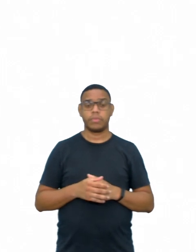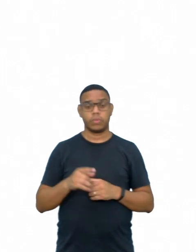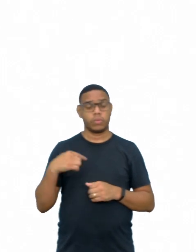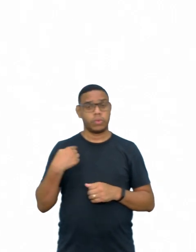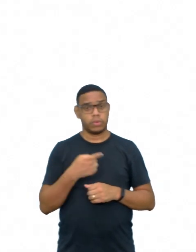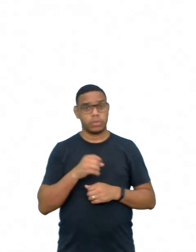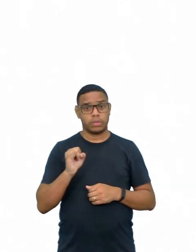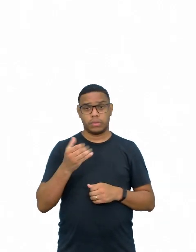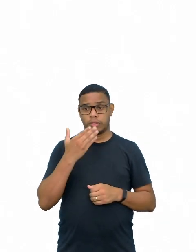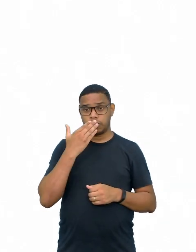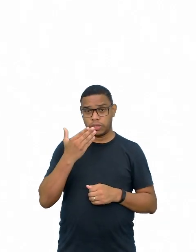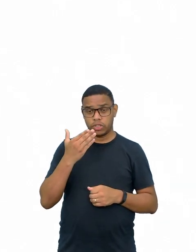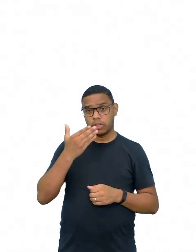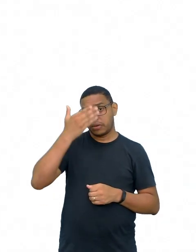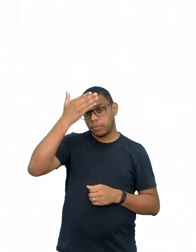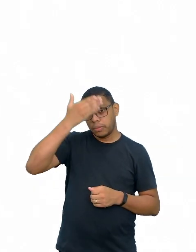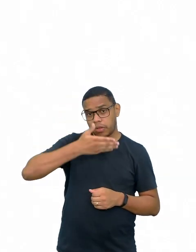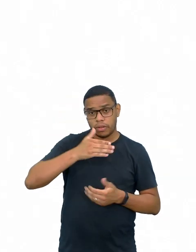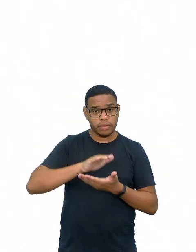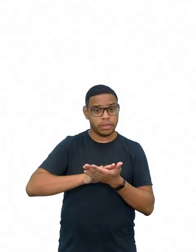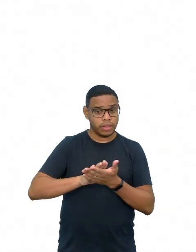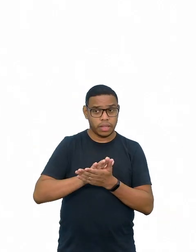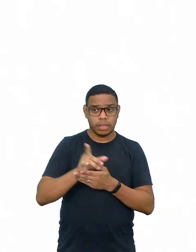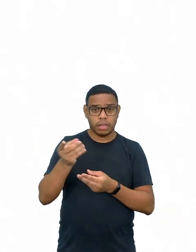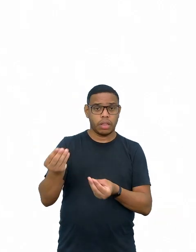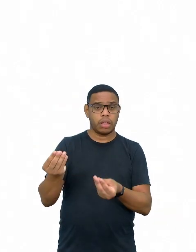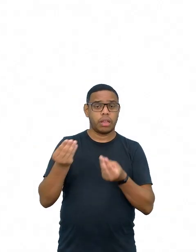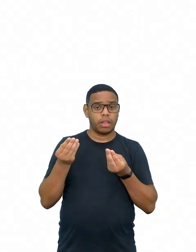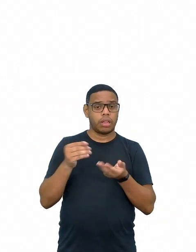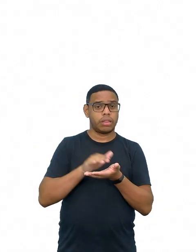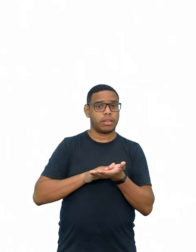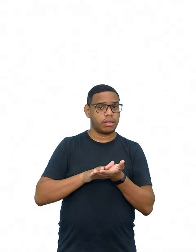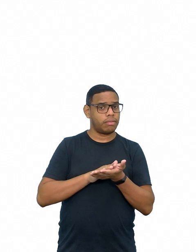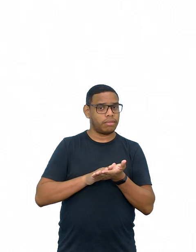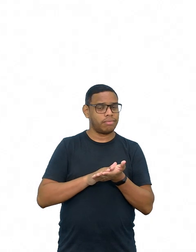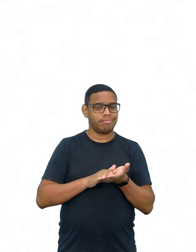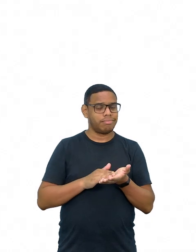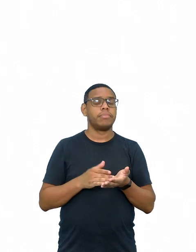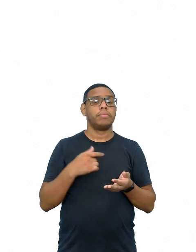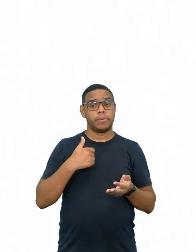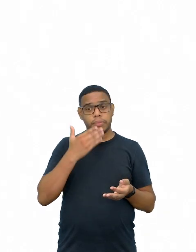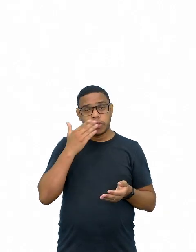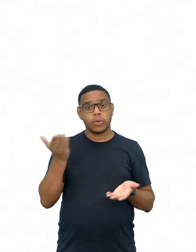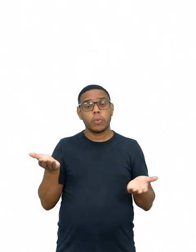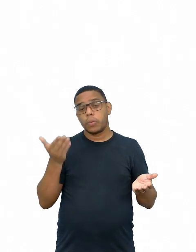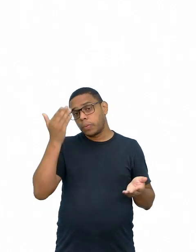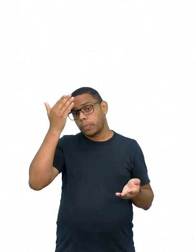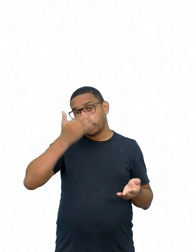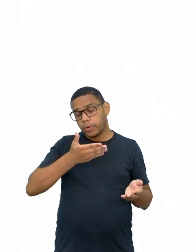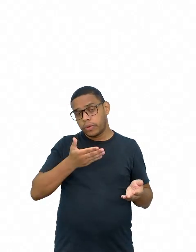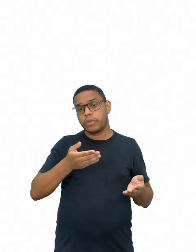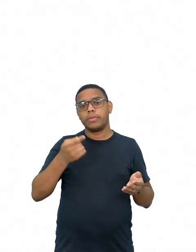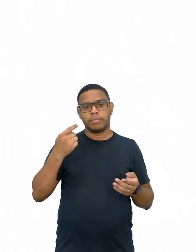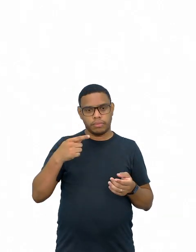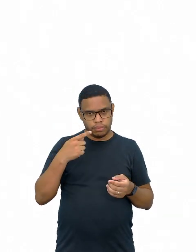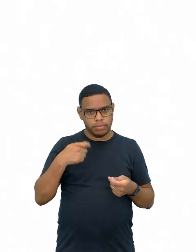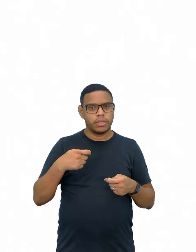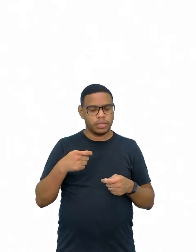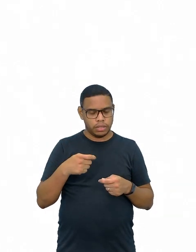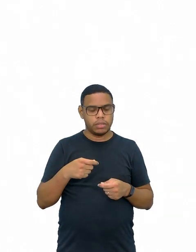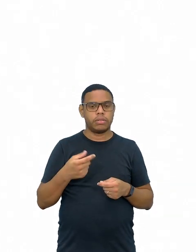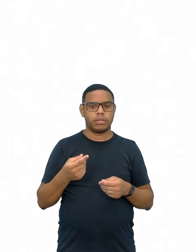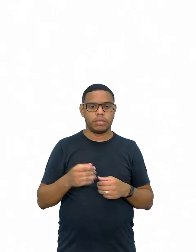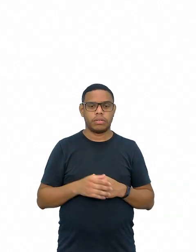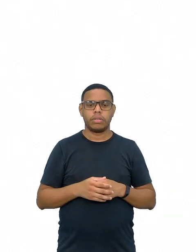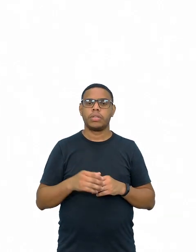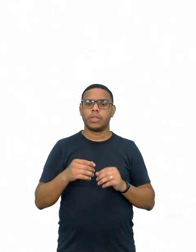não pedir evidências, eles não vão trazer isso pronto, não. Então, precisa dar um roteiro. Olha,